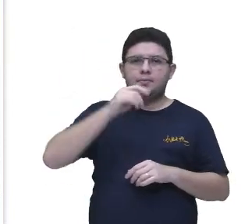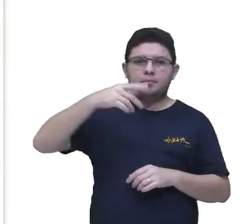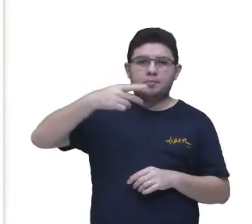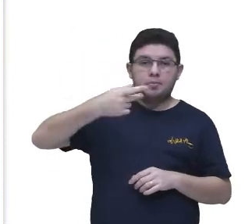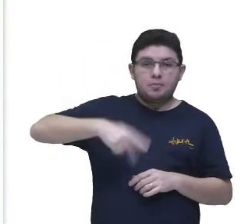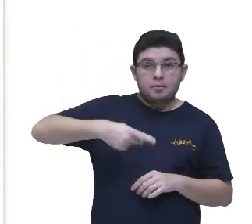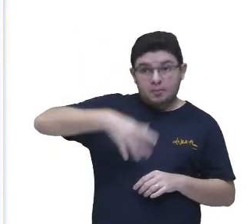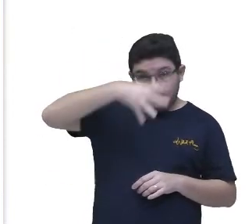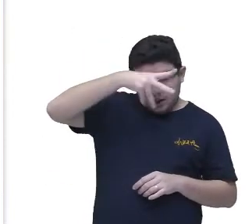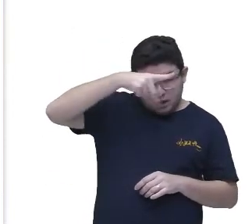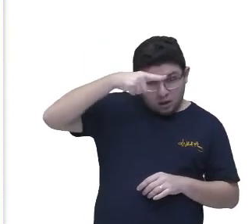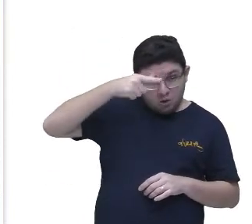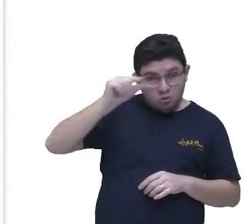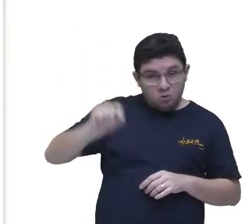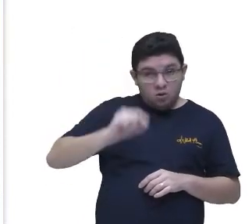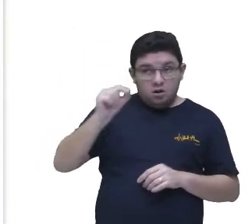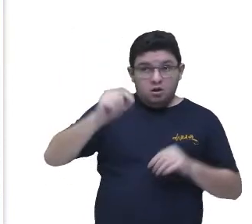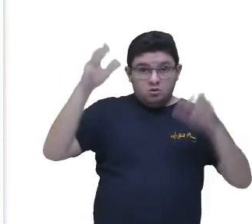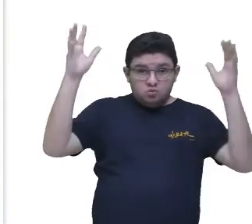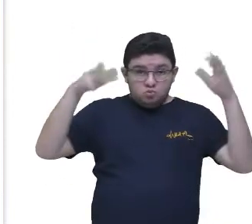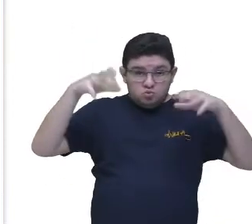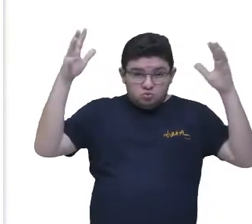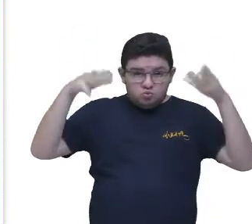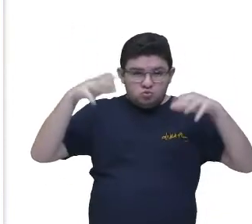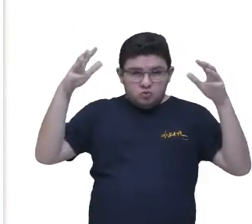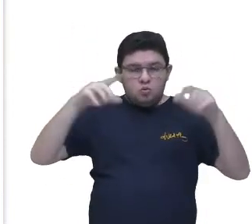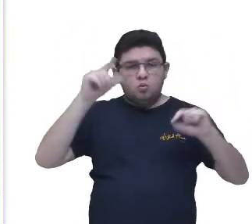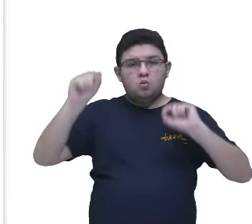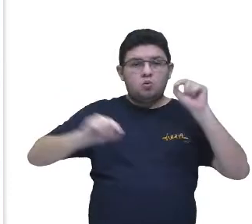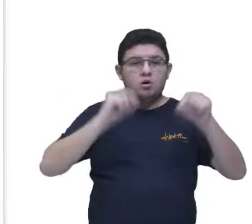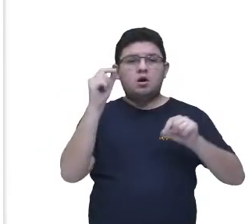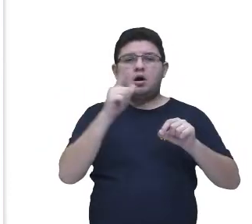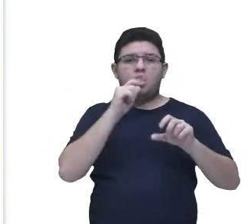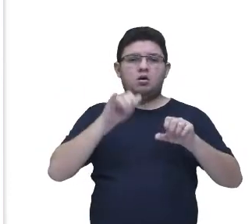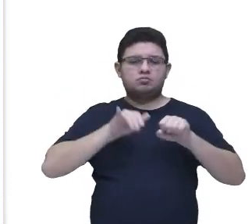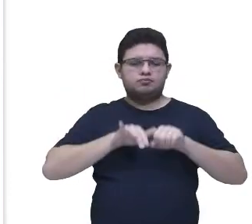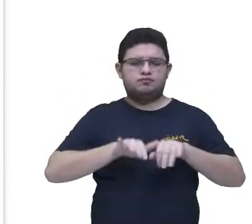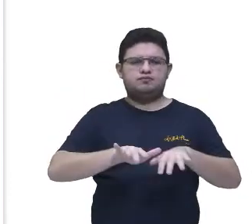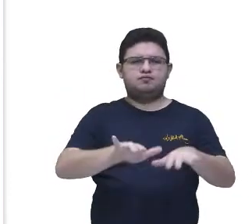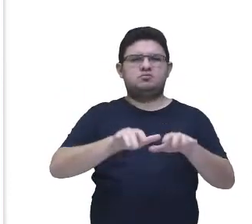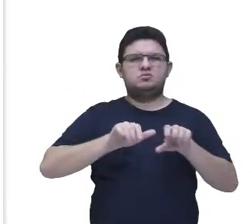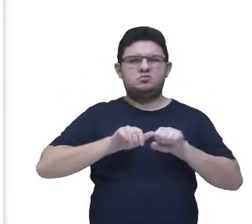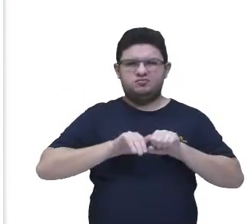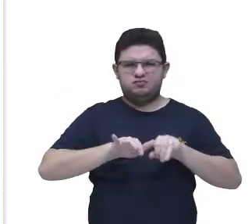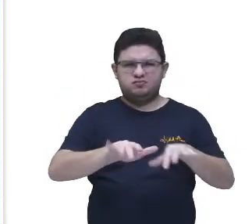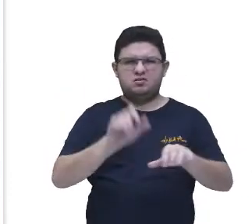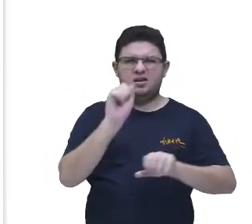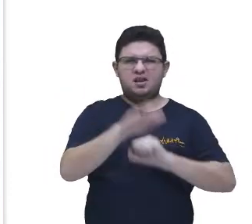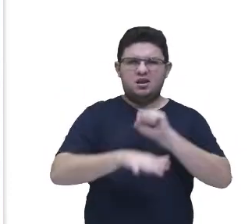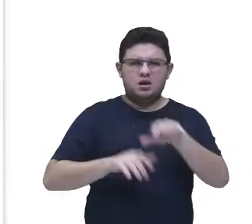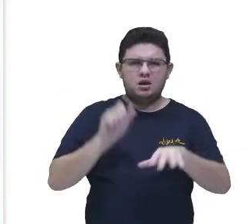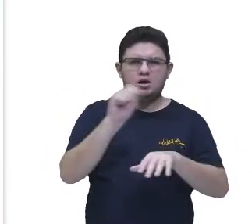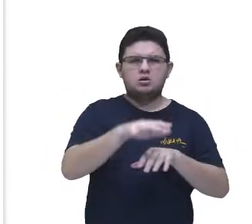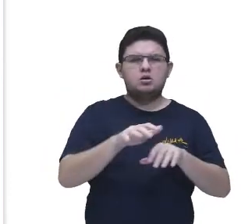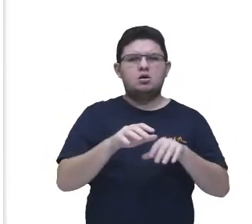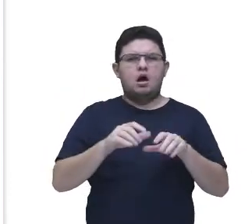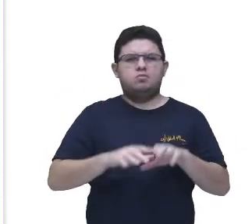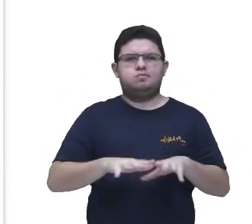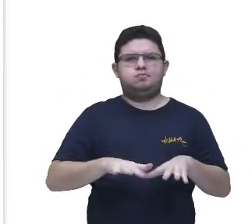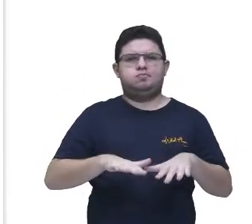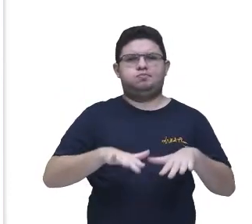muito chuvoso, aí a água vai levando o lixo, os rejeitos, vai entupindo os bueiros, vai